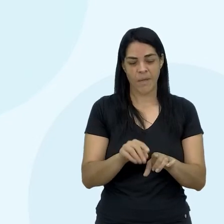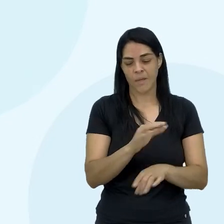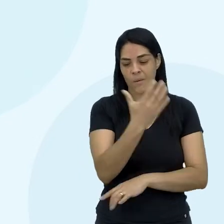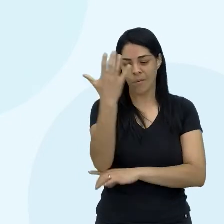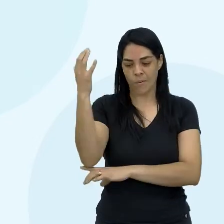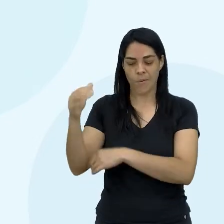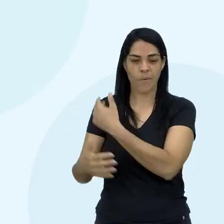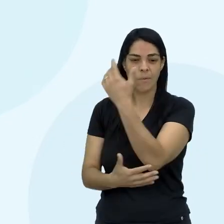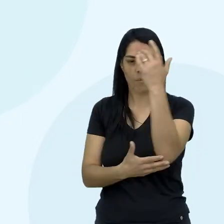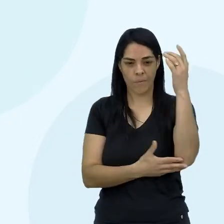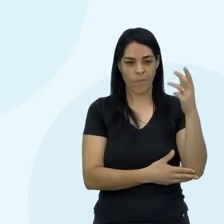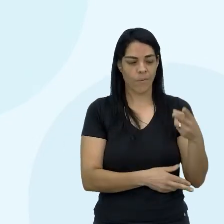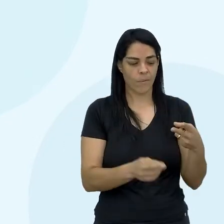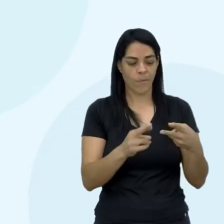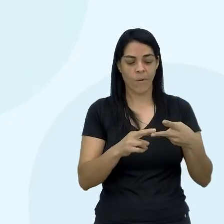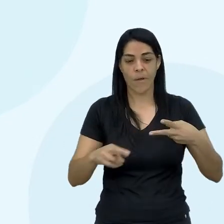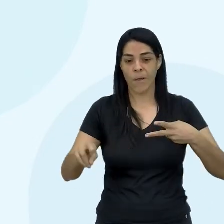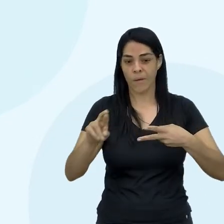para que isso aconteça,